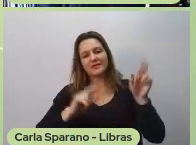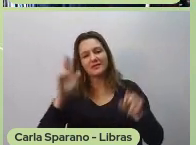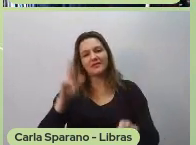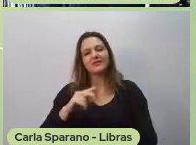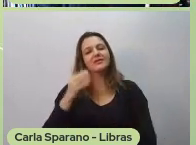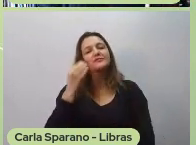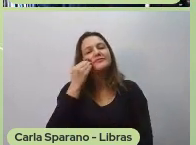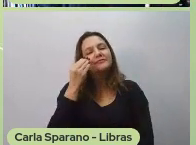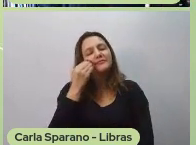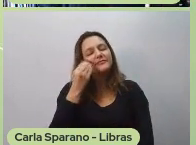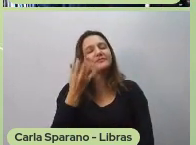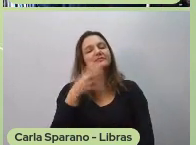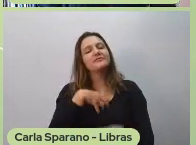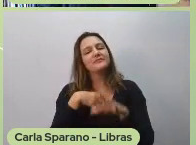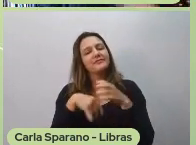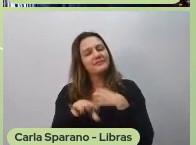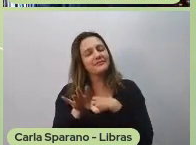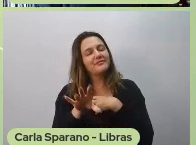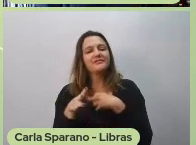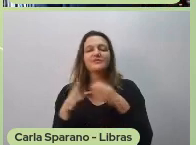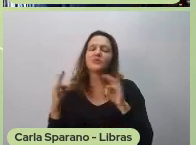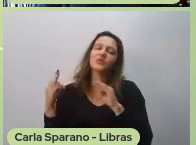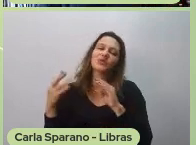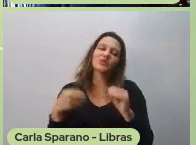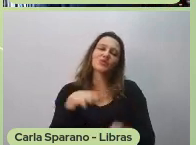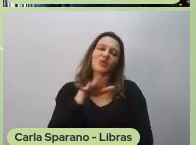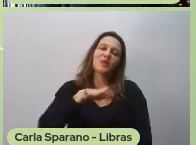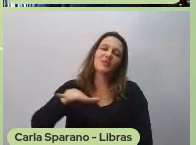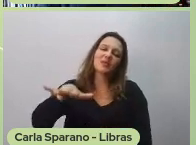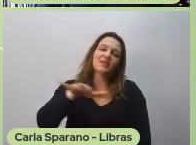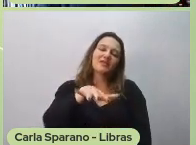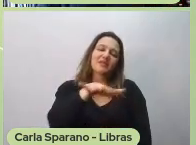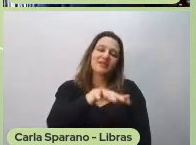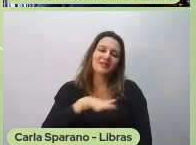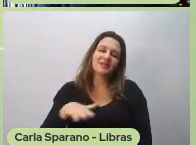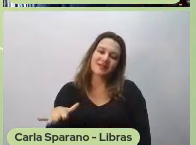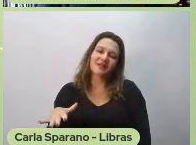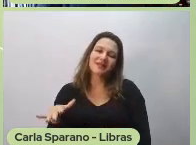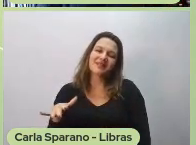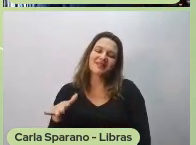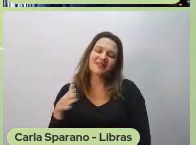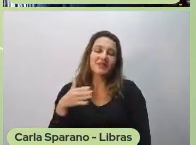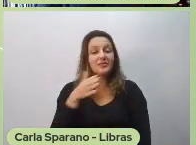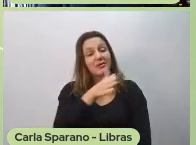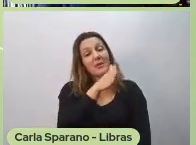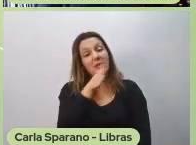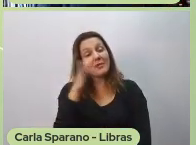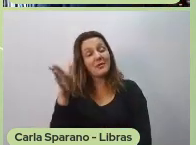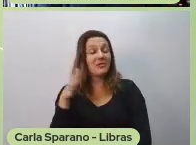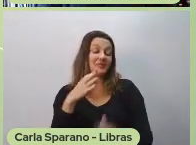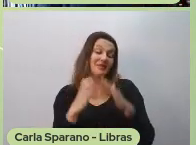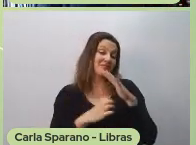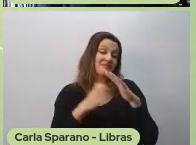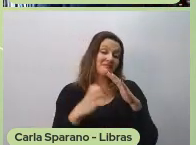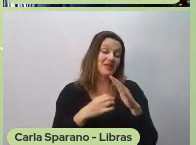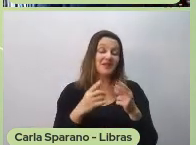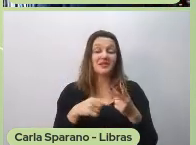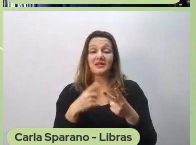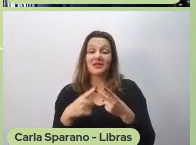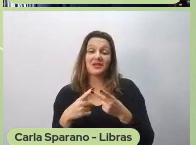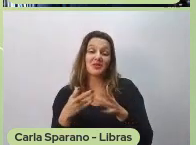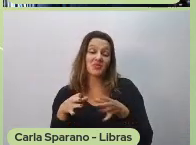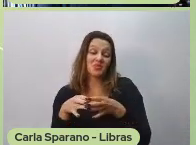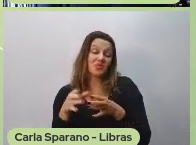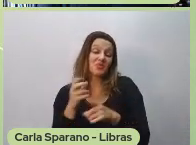a empatia em todos os ambientes que a gente, por onde a gente passa, seja na empresa, seja nos nossos grupos